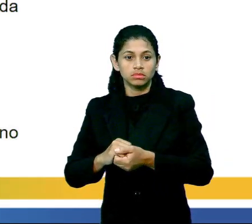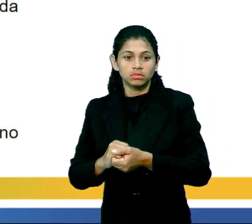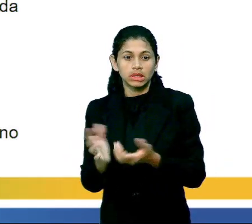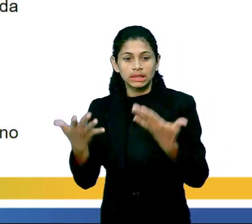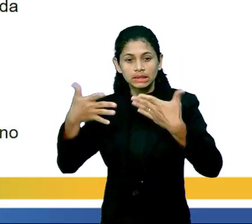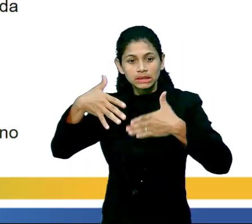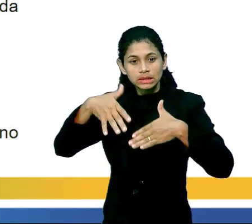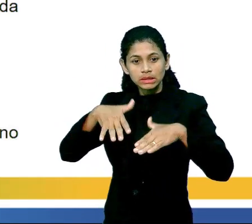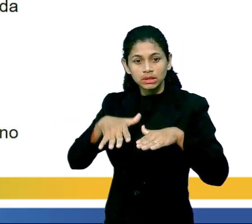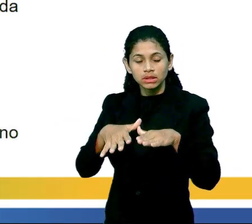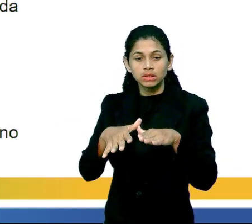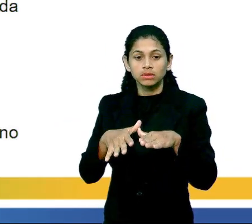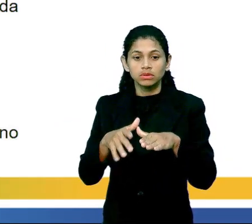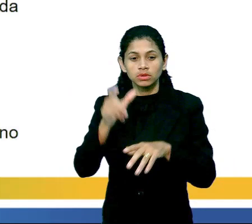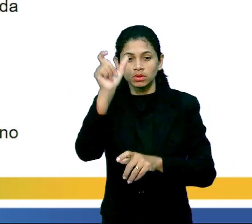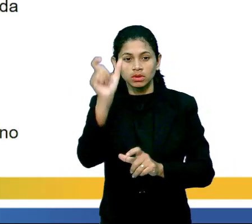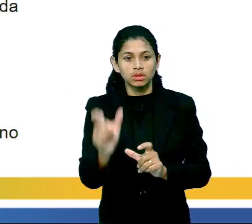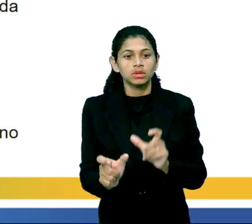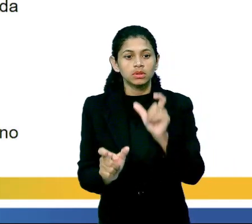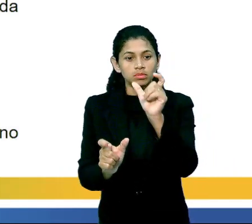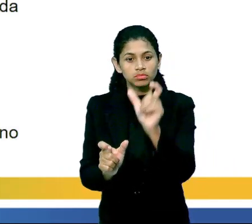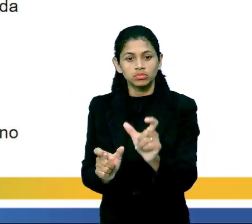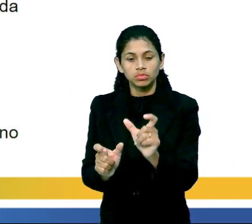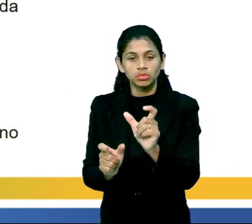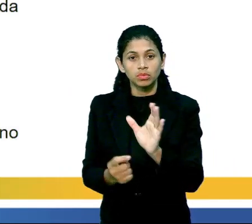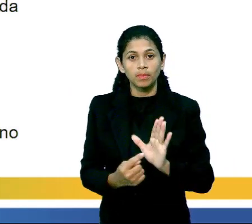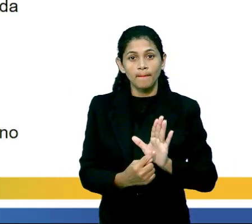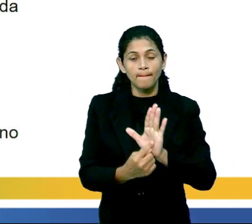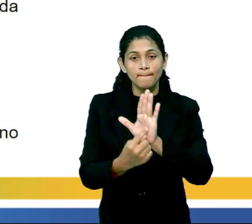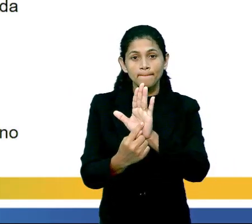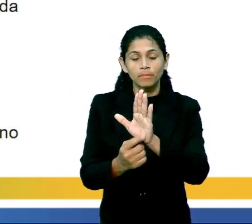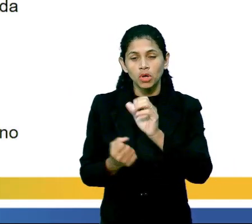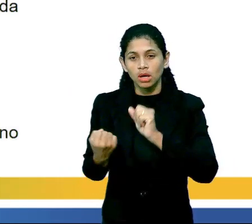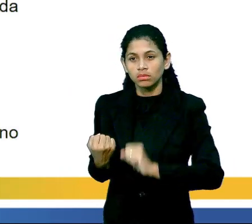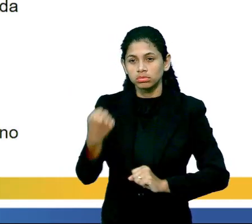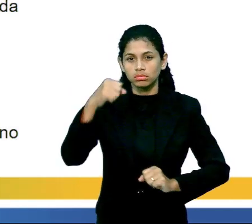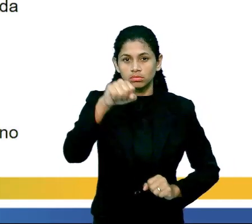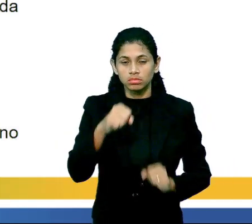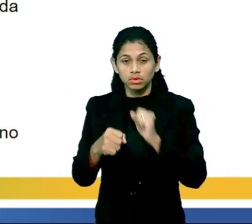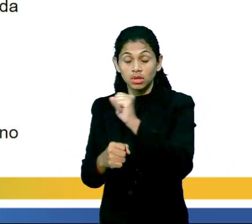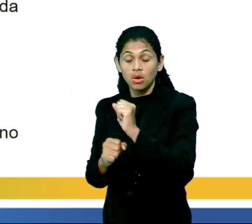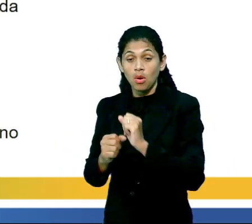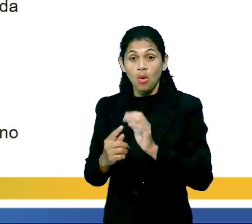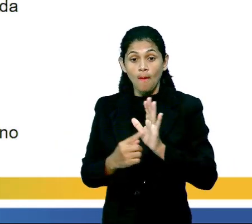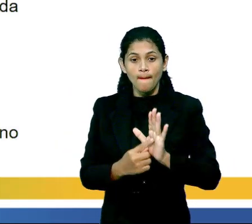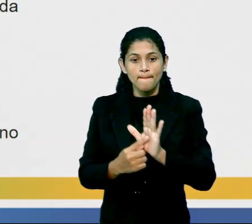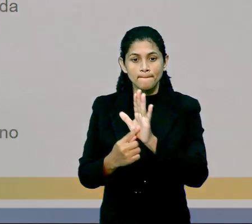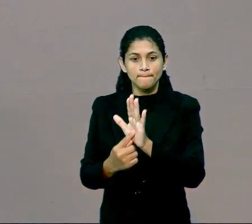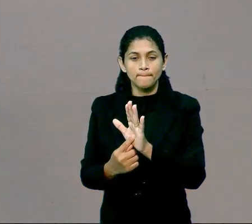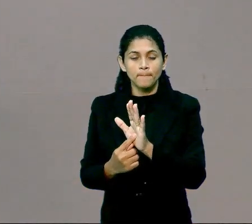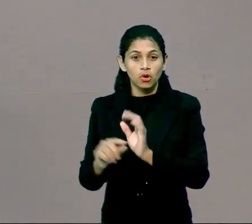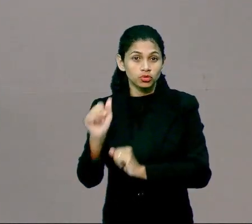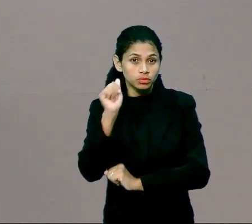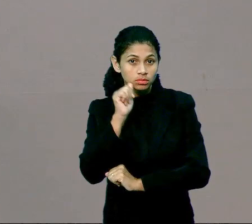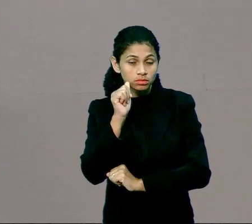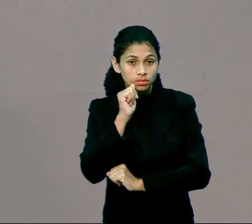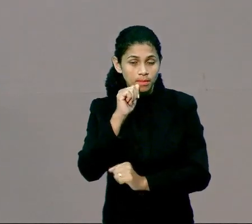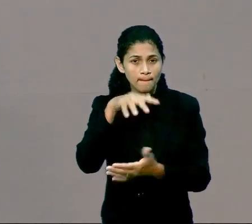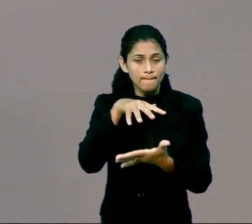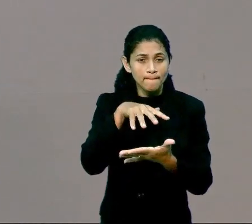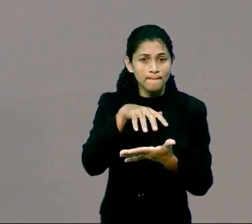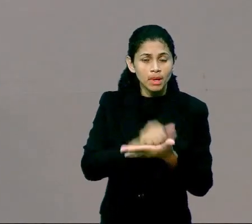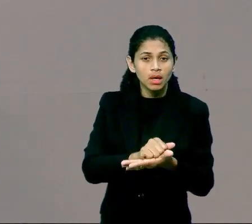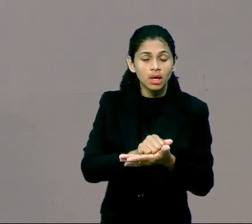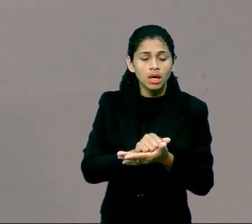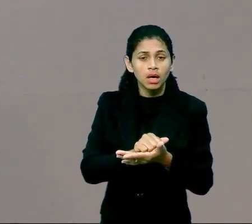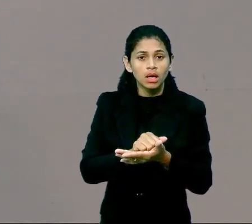personagem Meg na prática corporal do boxe indica a possibilidade de construção de uma feminilidade marcada pela... Aqui a